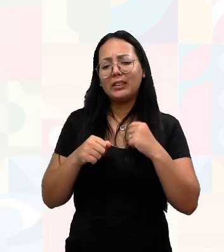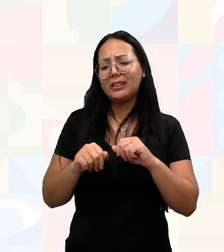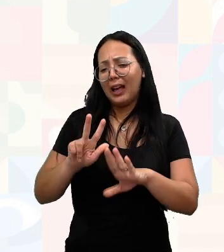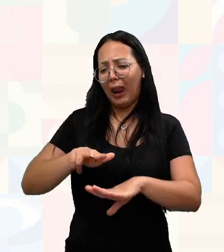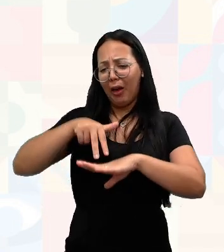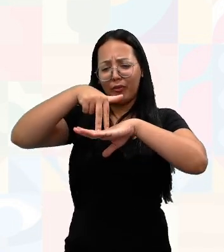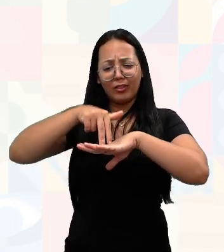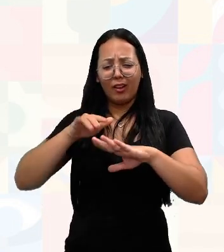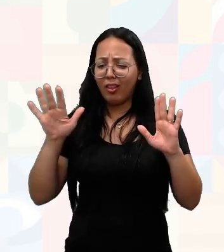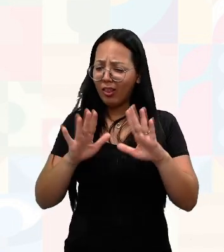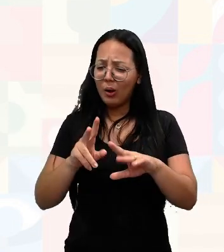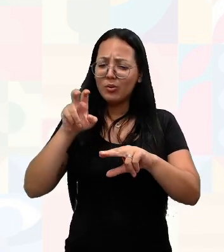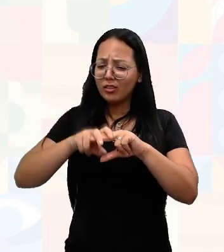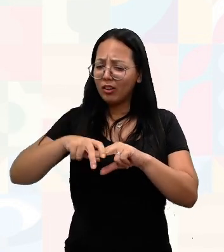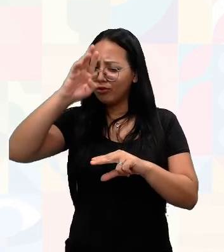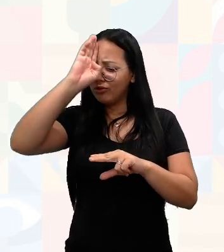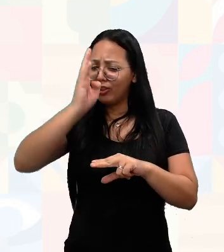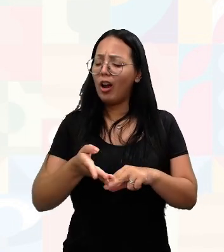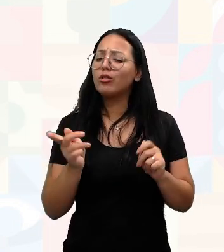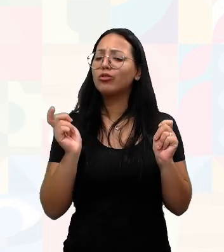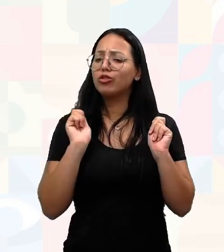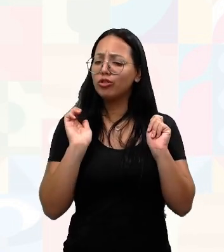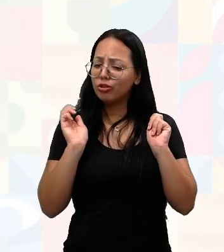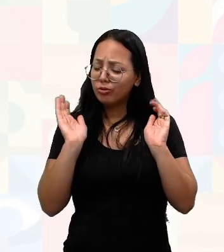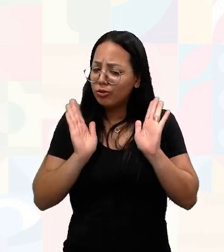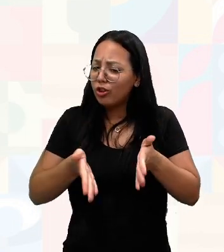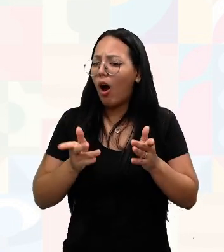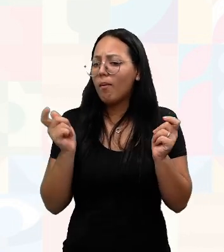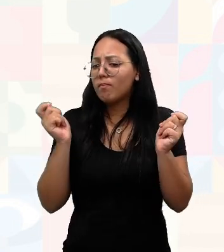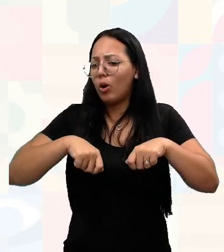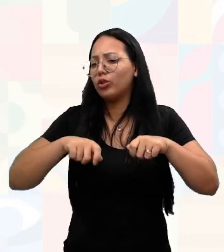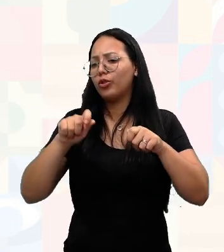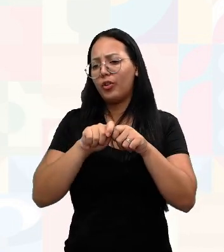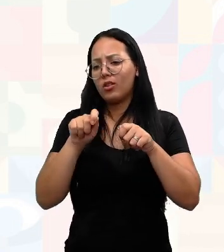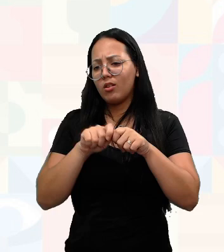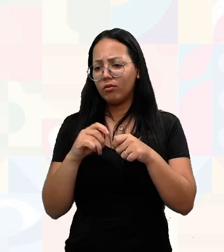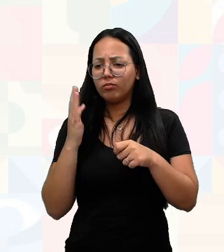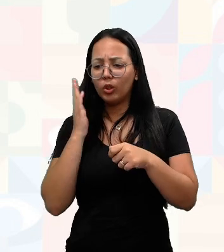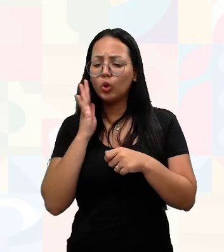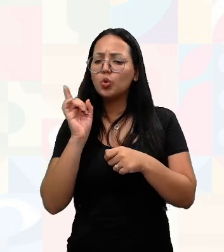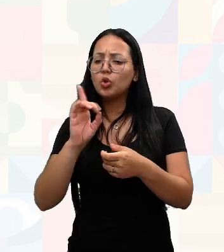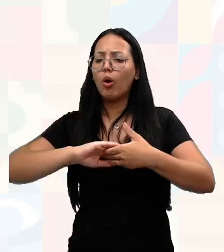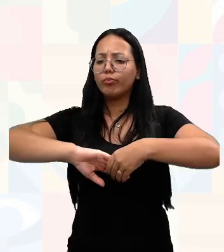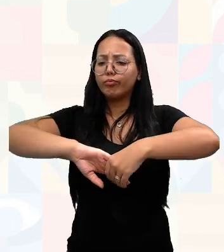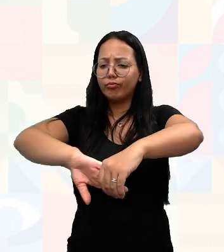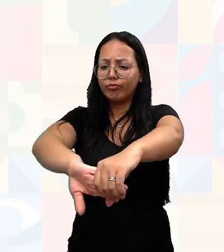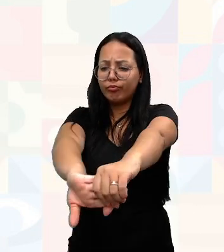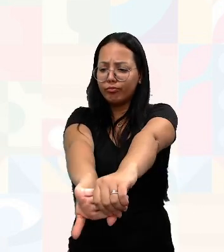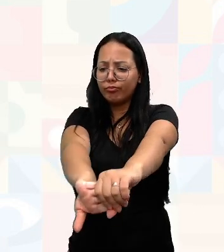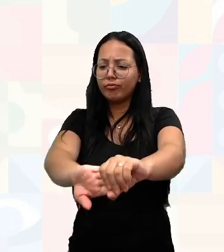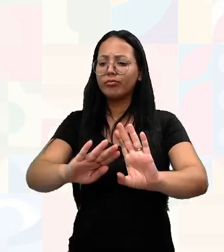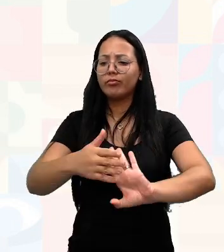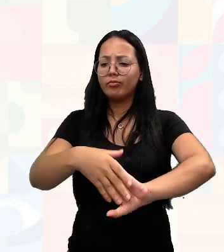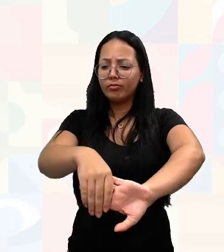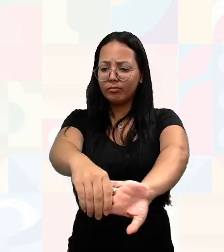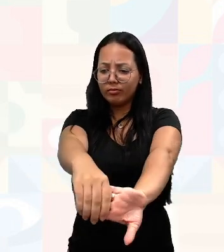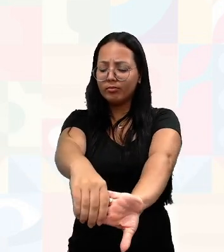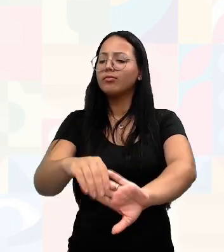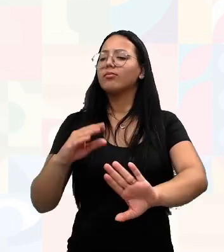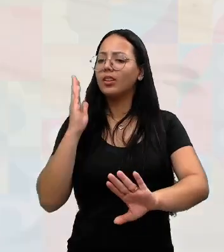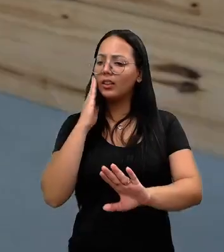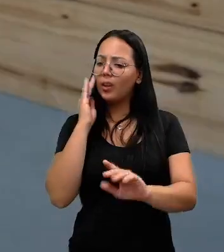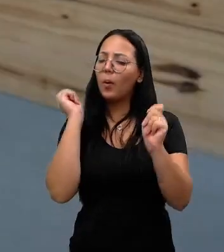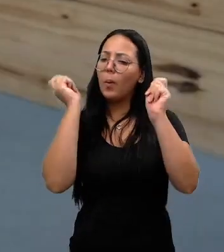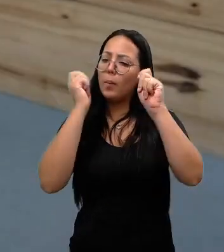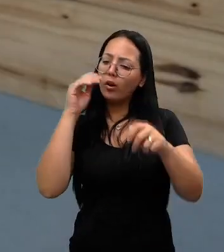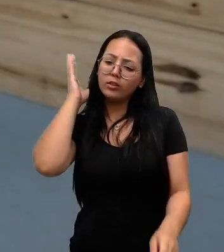para poder fazer a atividade laboral. Ela pode simplesmente ir se esticando os seus braços para que